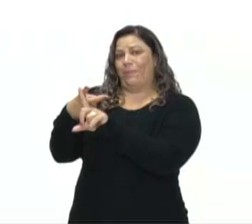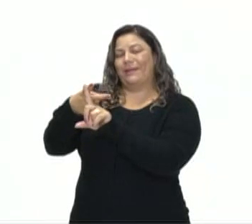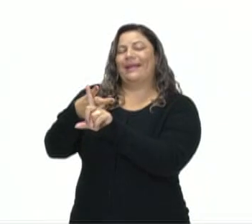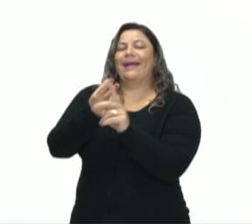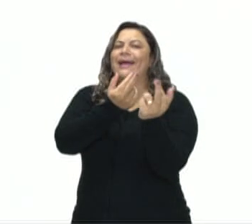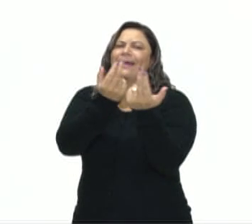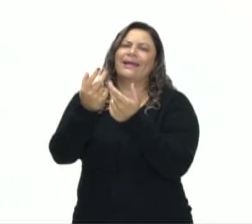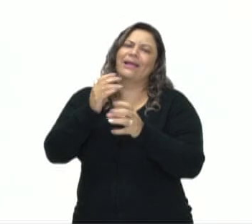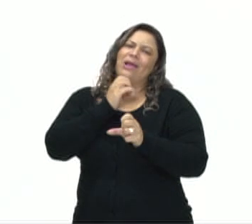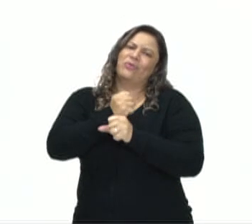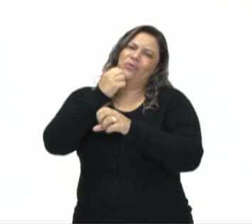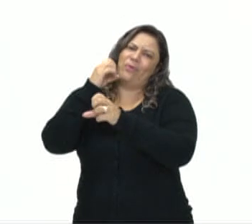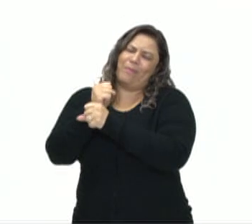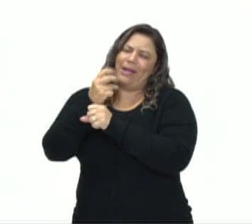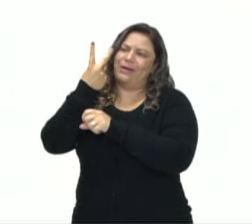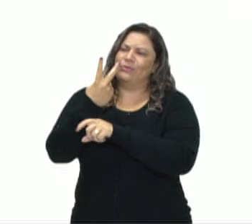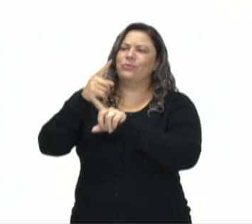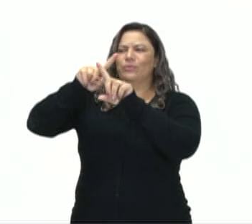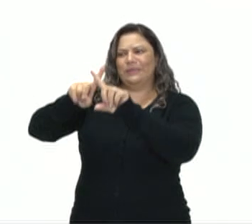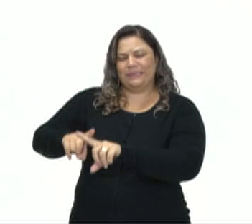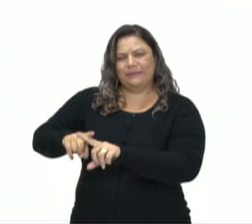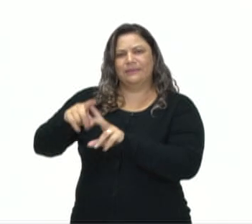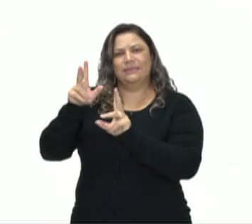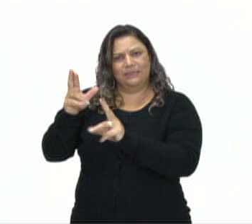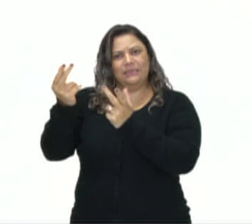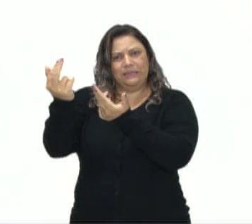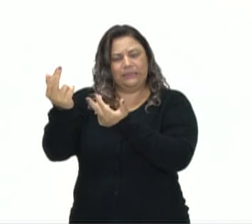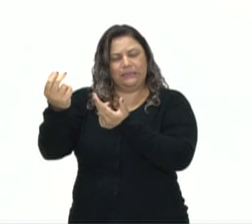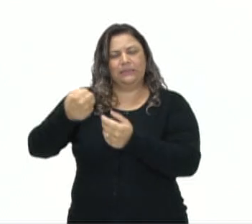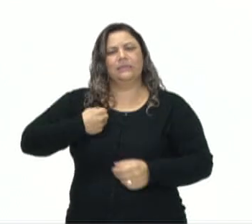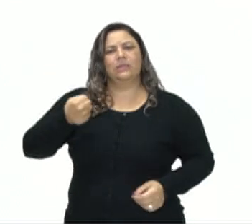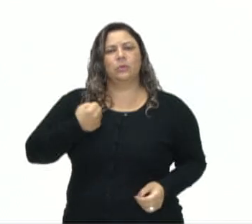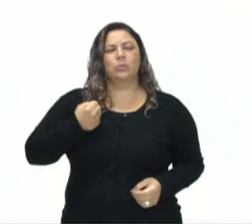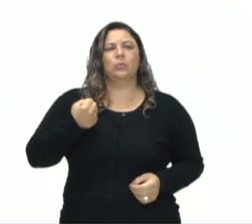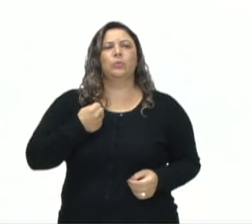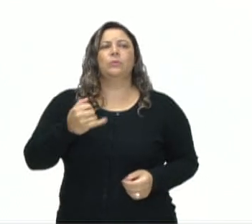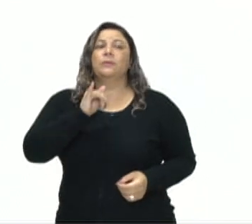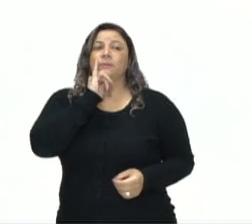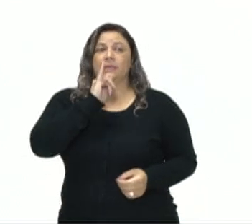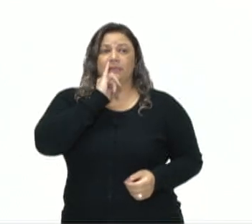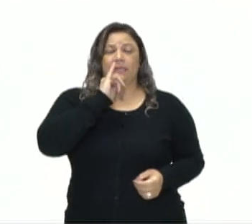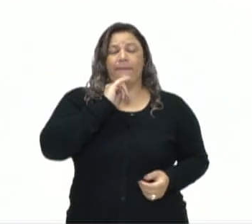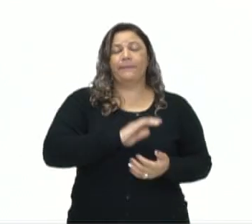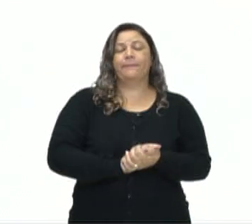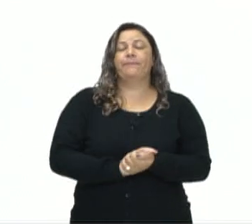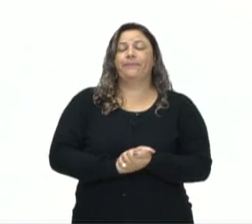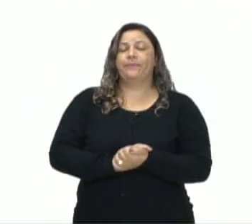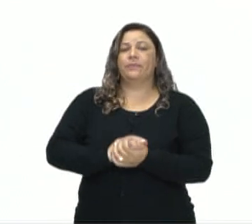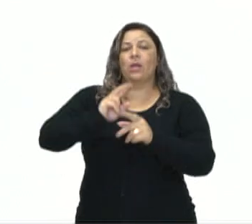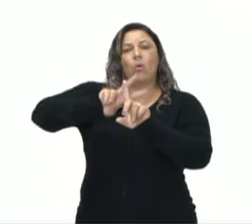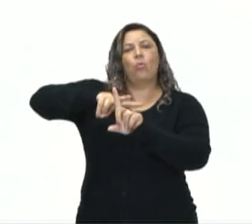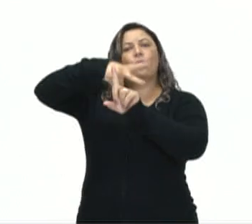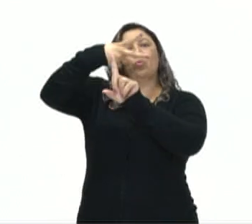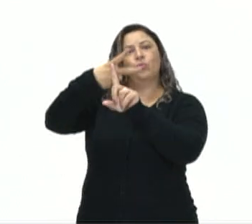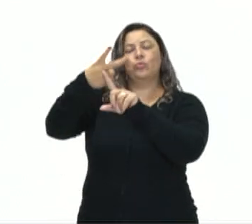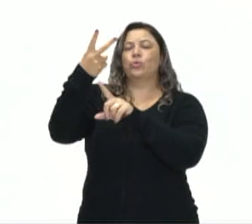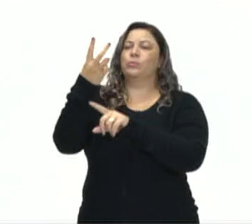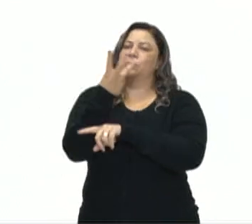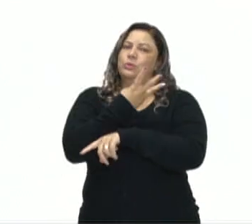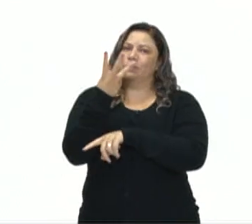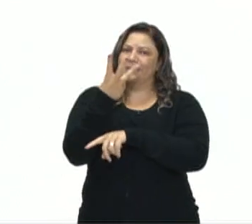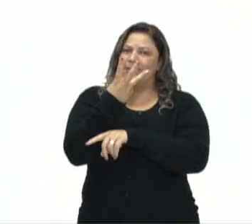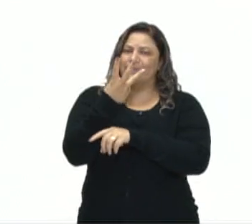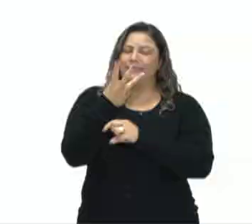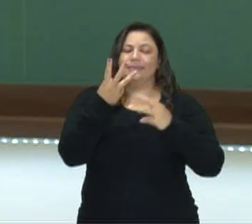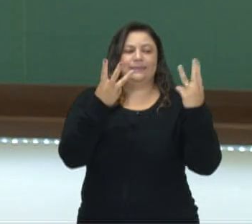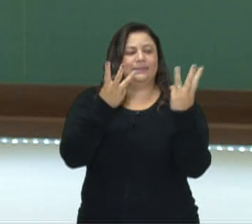que somar 2 vezes o mesmo número. Por exemplo, o dobro de 3 é o mesmo que 6, porque